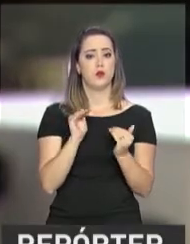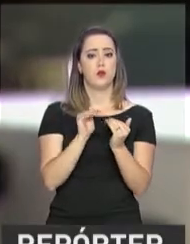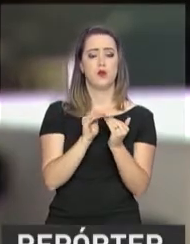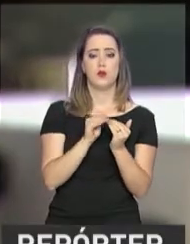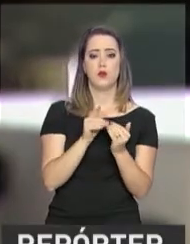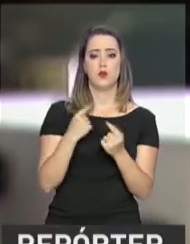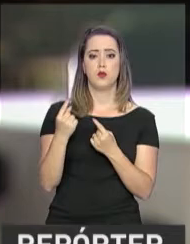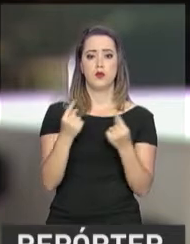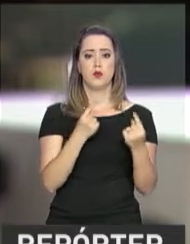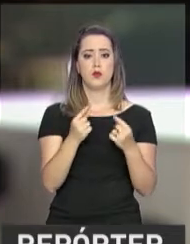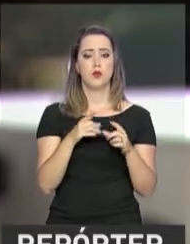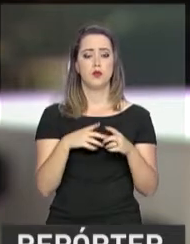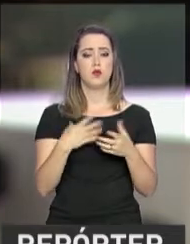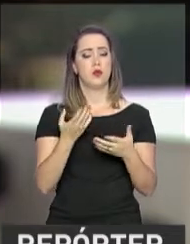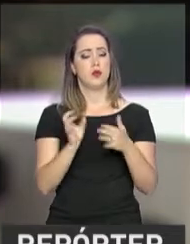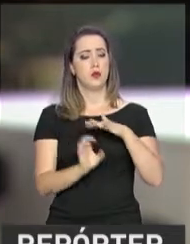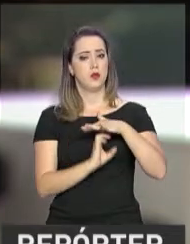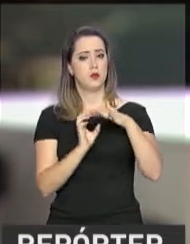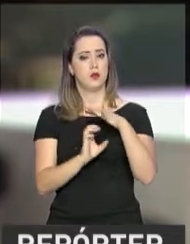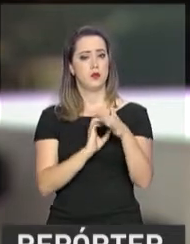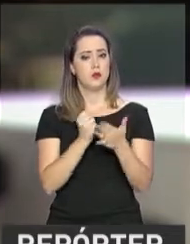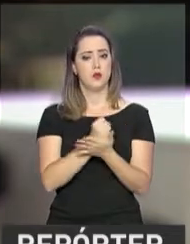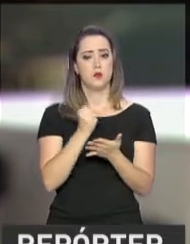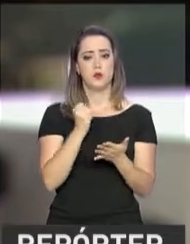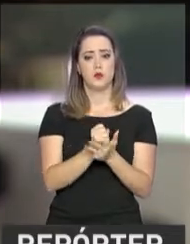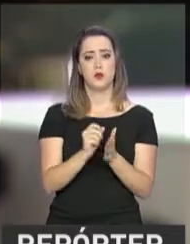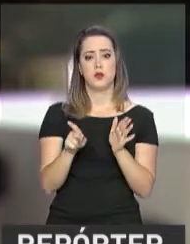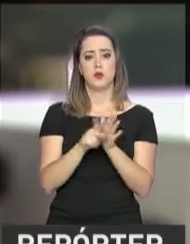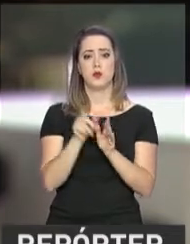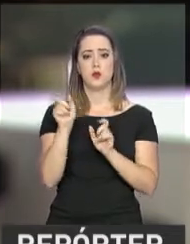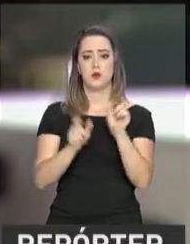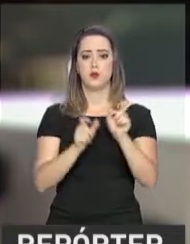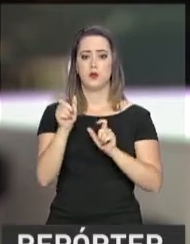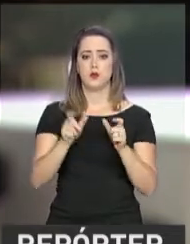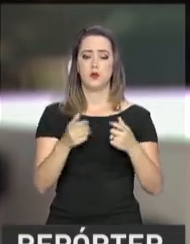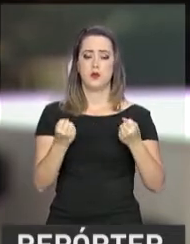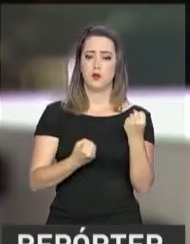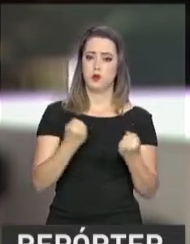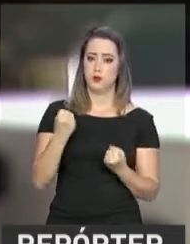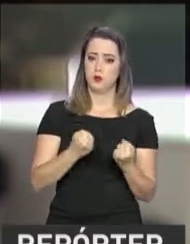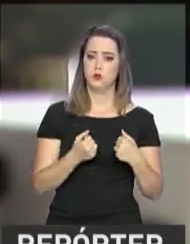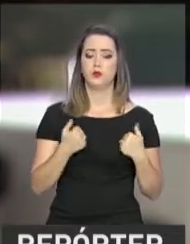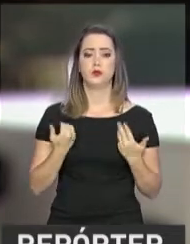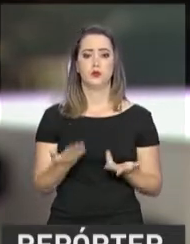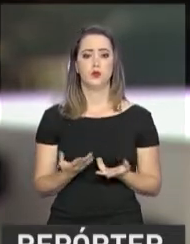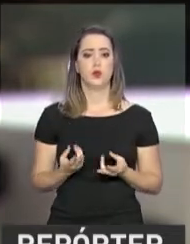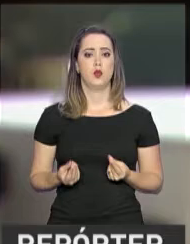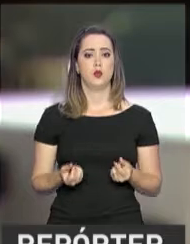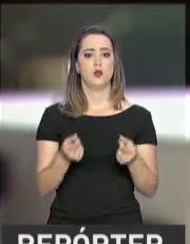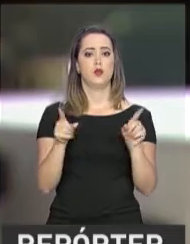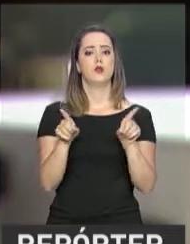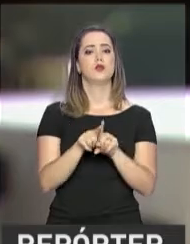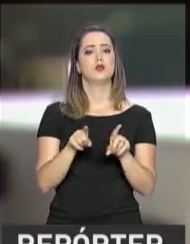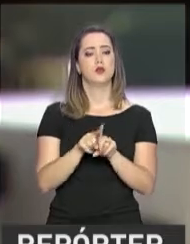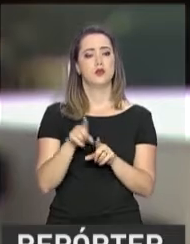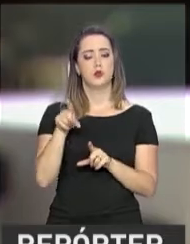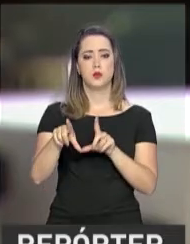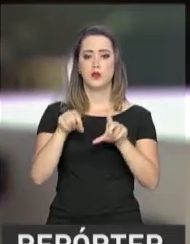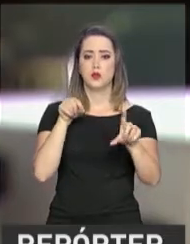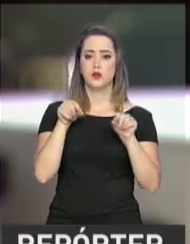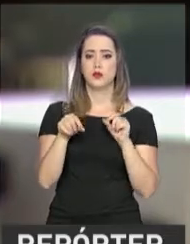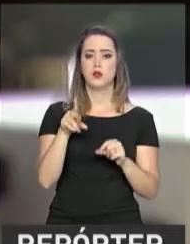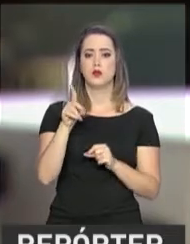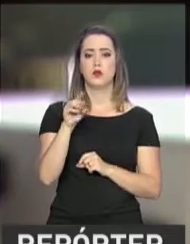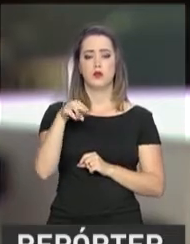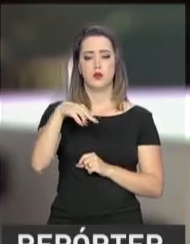entre as empresas credenciadas e os proprietários dos veículos os preços também serão definidos